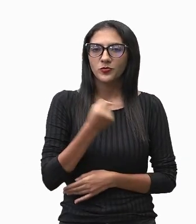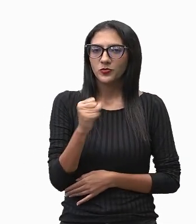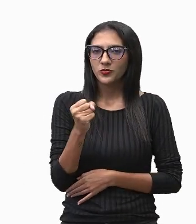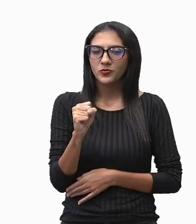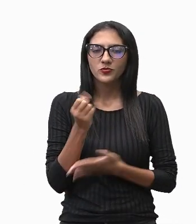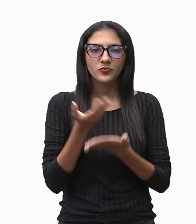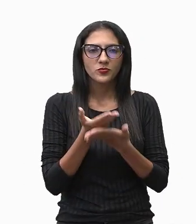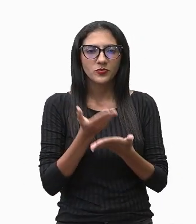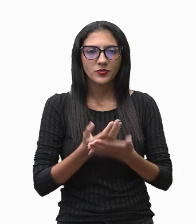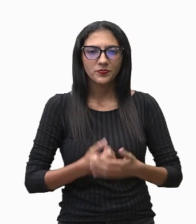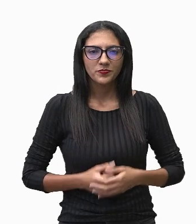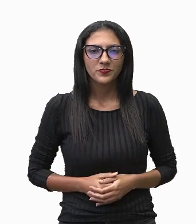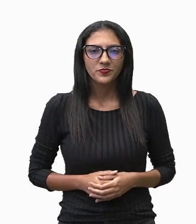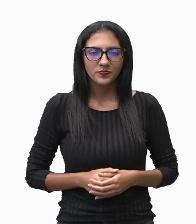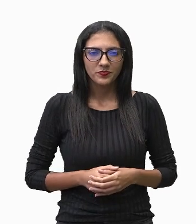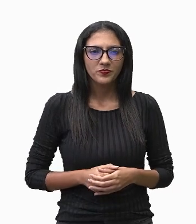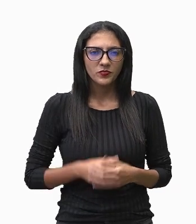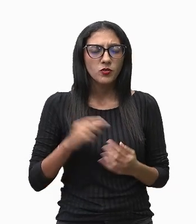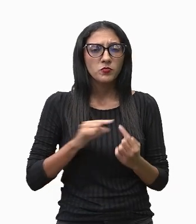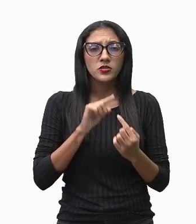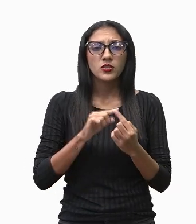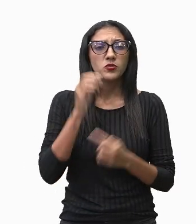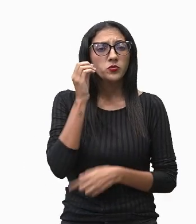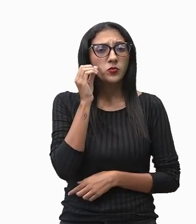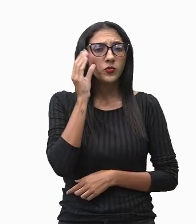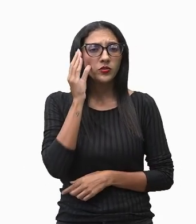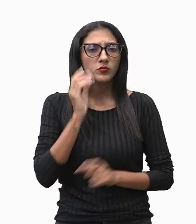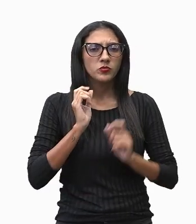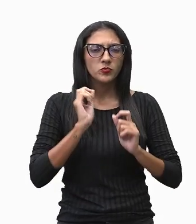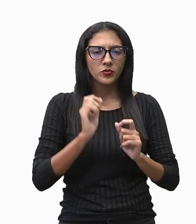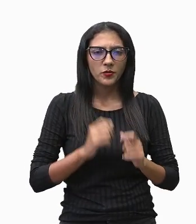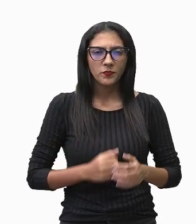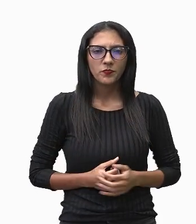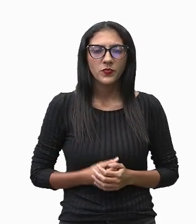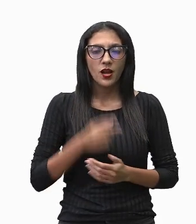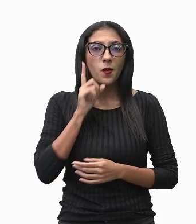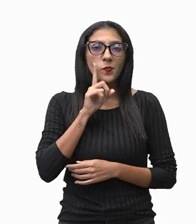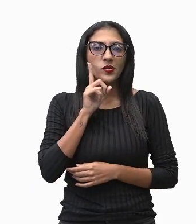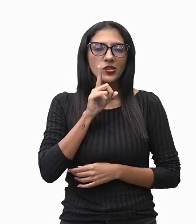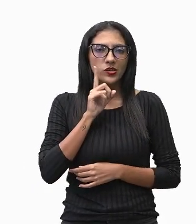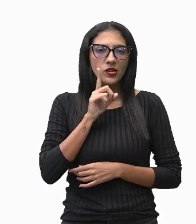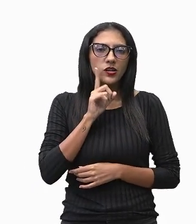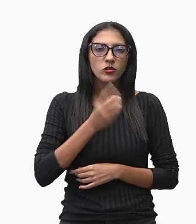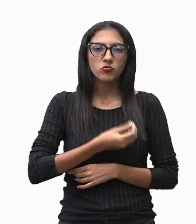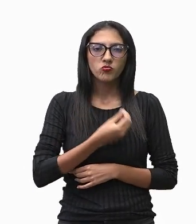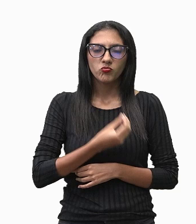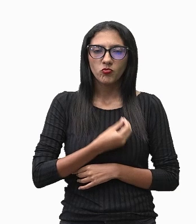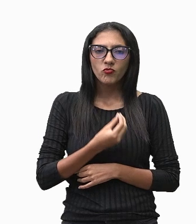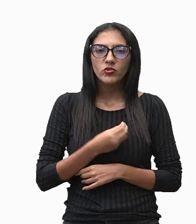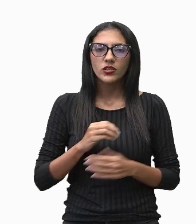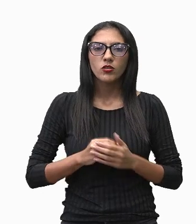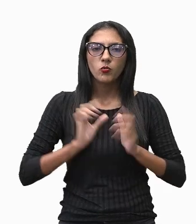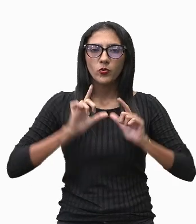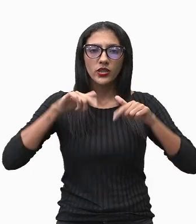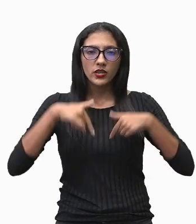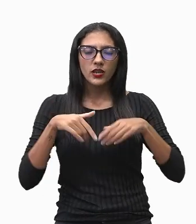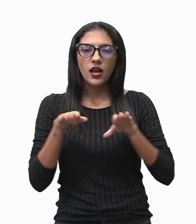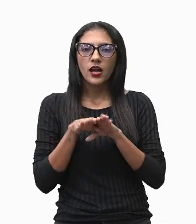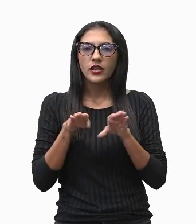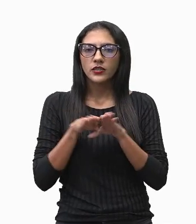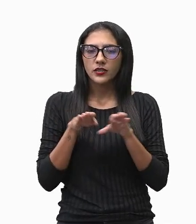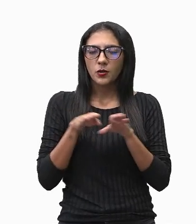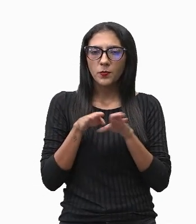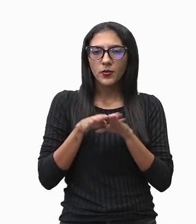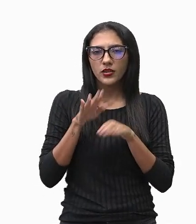número 8, né? E o objeto de conhecimento é americanos no Iraque e no